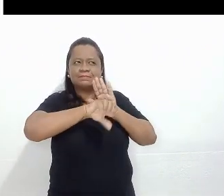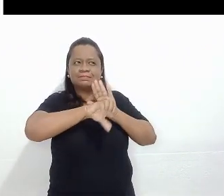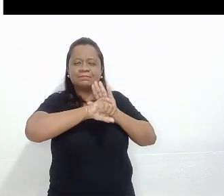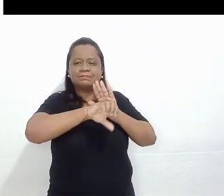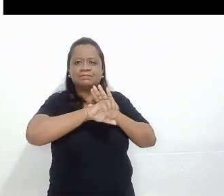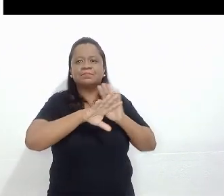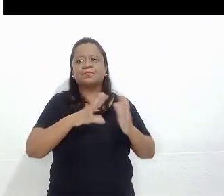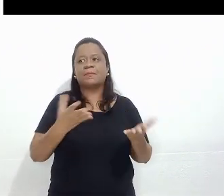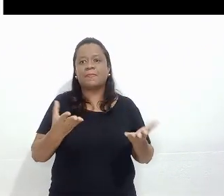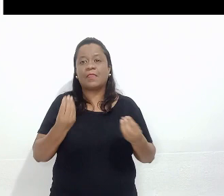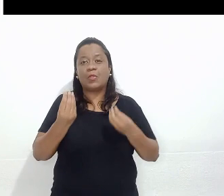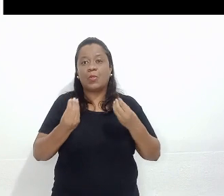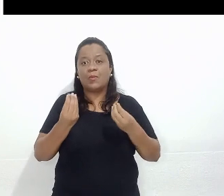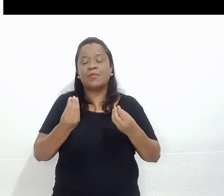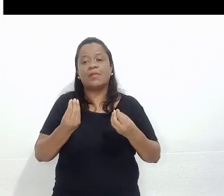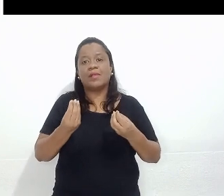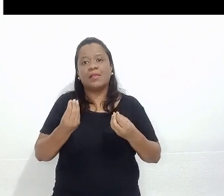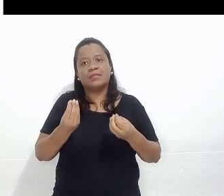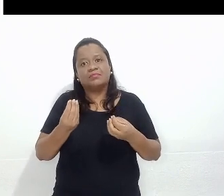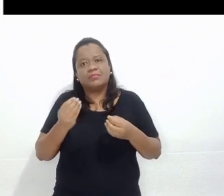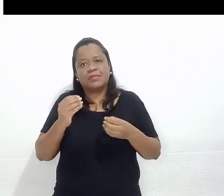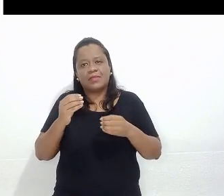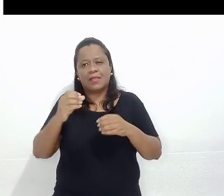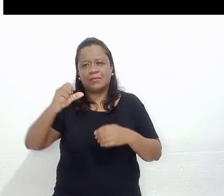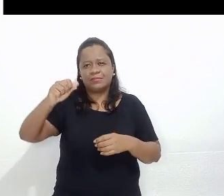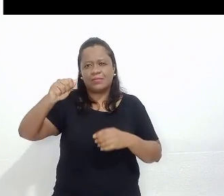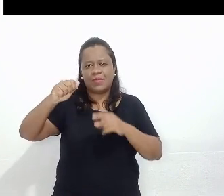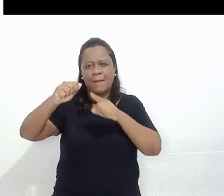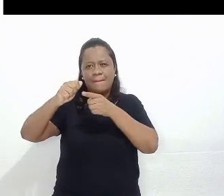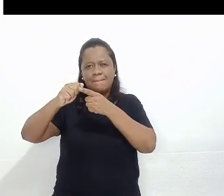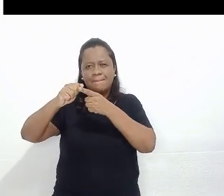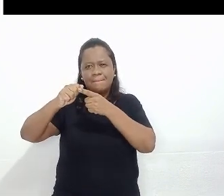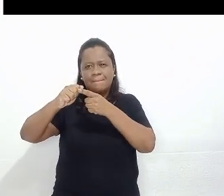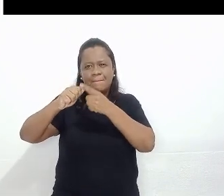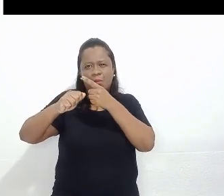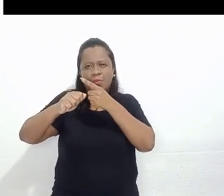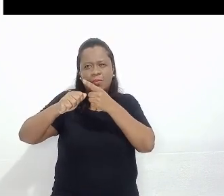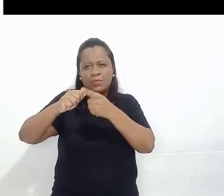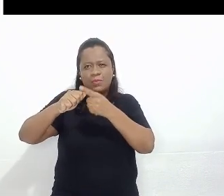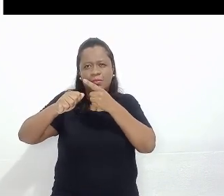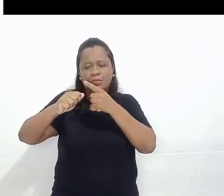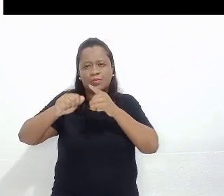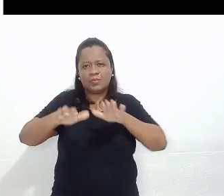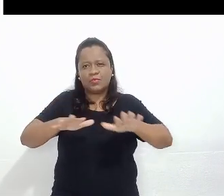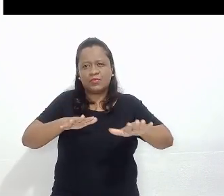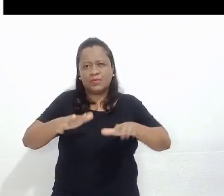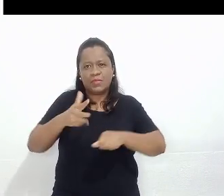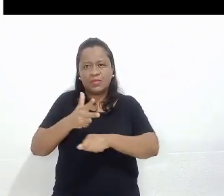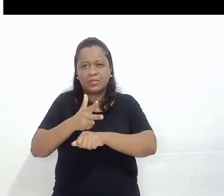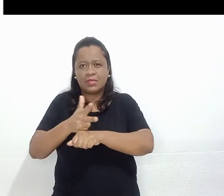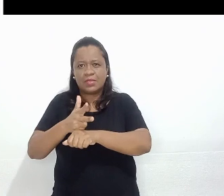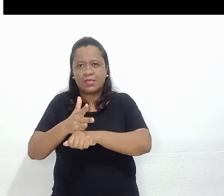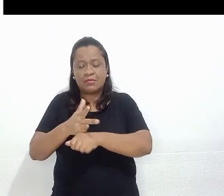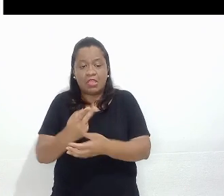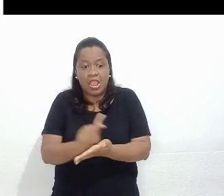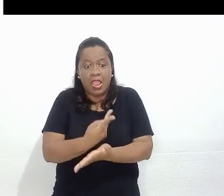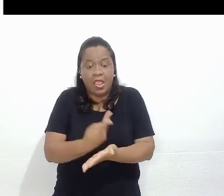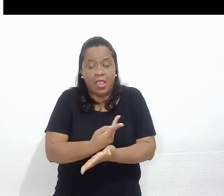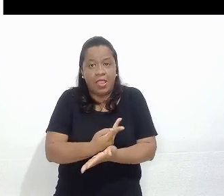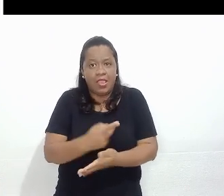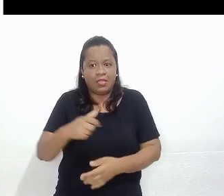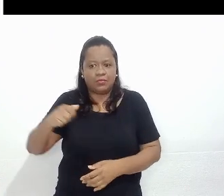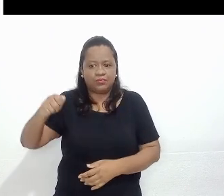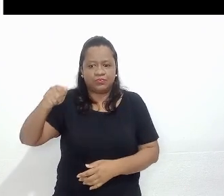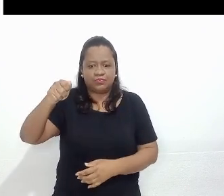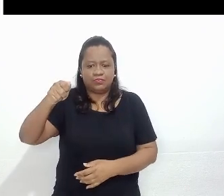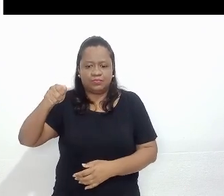vezes acontece de vazar a pontinha do microfone no movimento de câmera ou um vacilo daquele operador que está